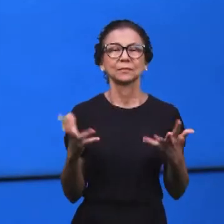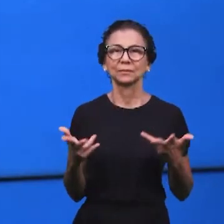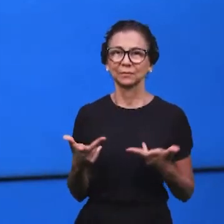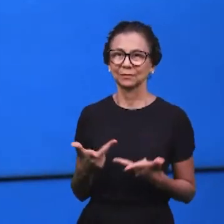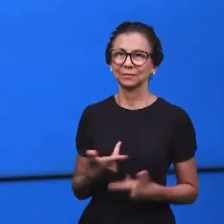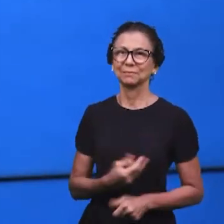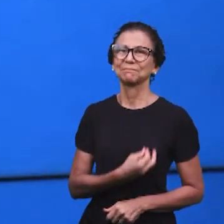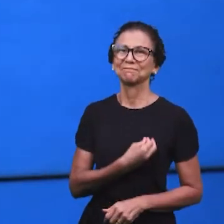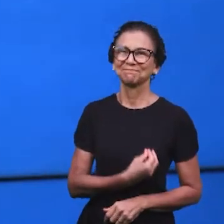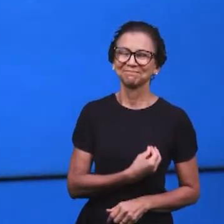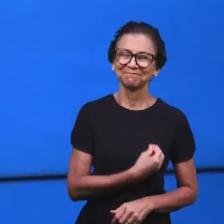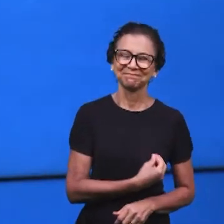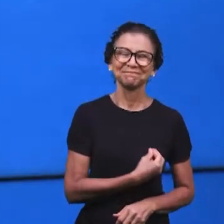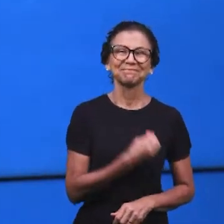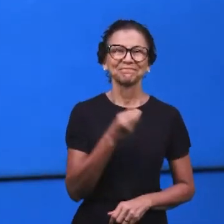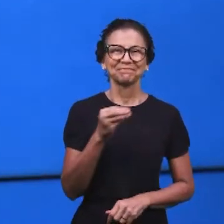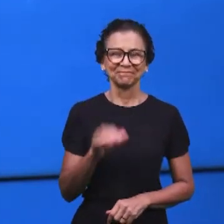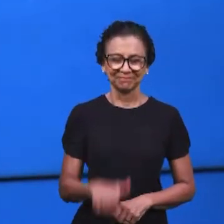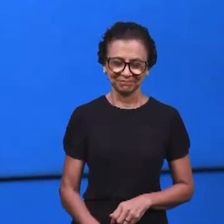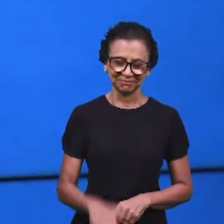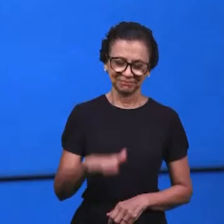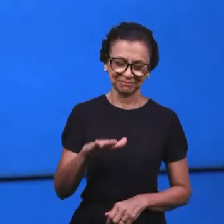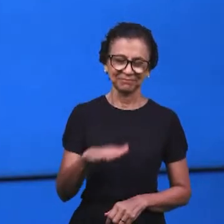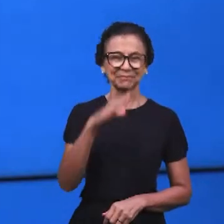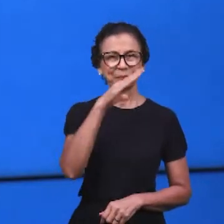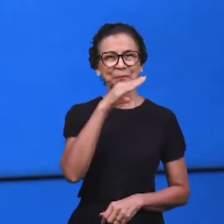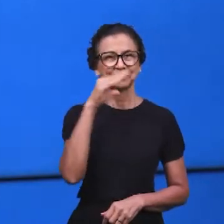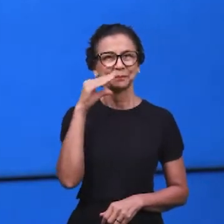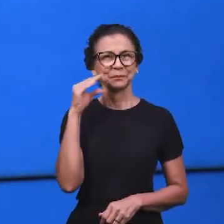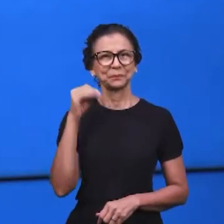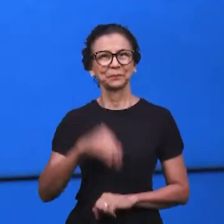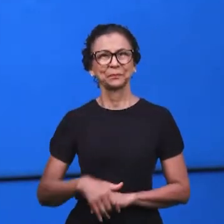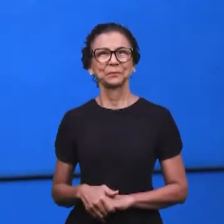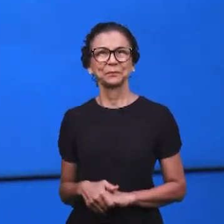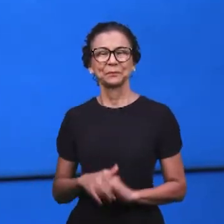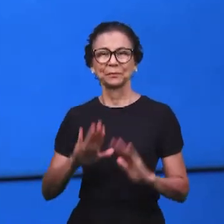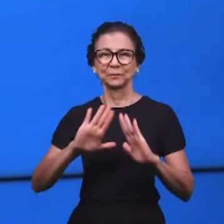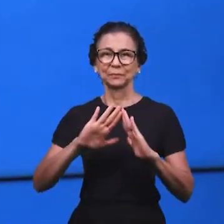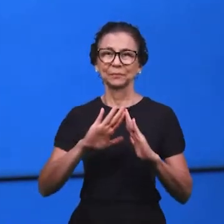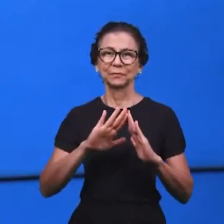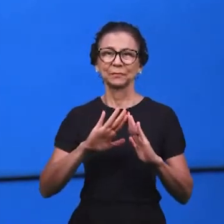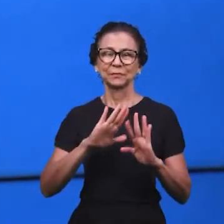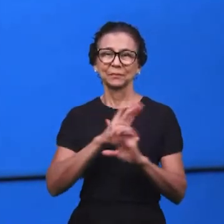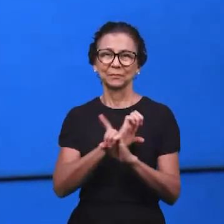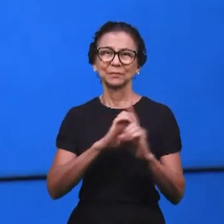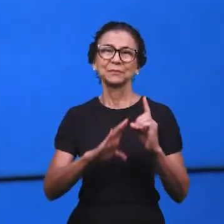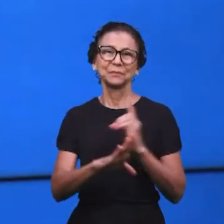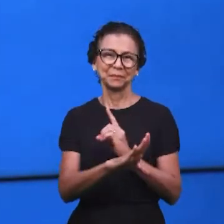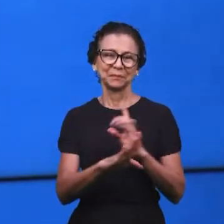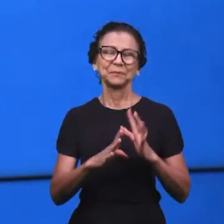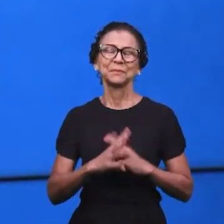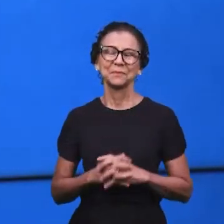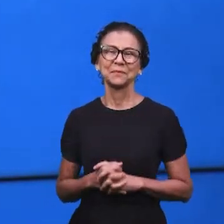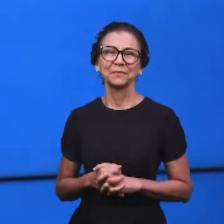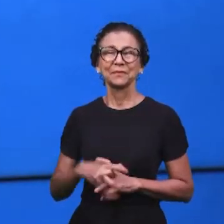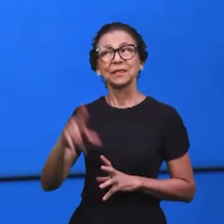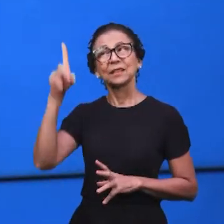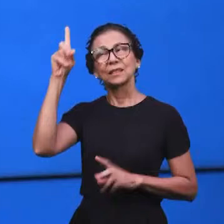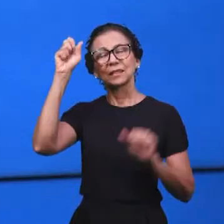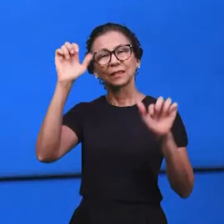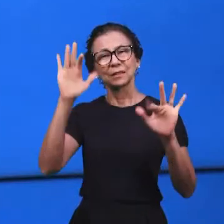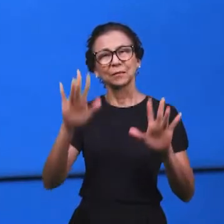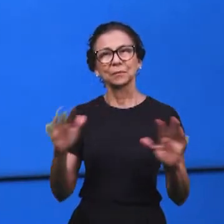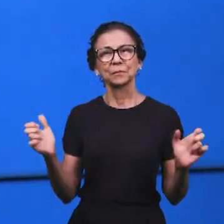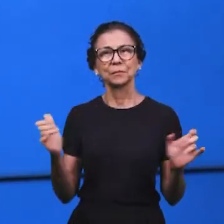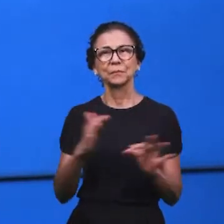resposta das nossas crianças, a participação de crianças, intermediários e adolescentes na nossa escola bíblica. Obrigado pela participação de vocês,